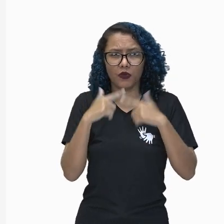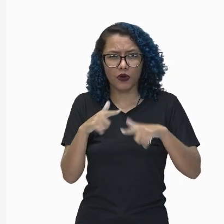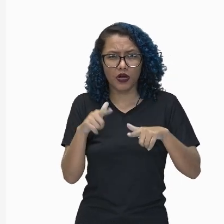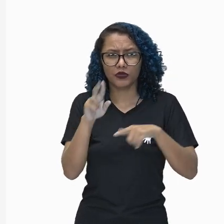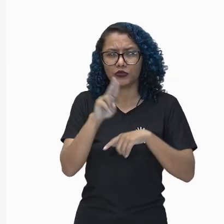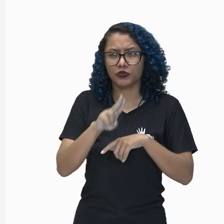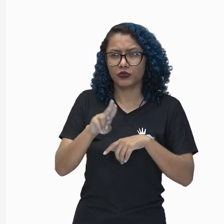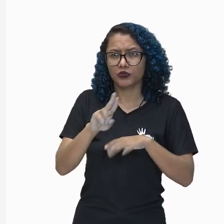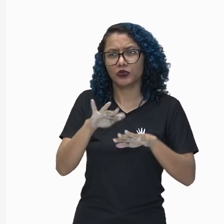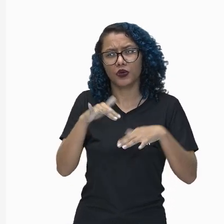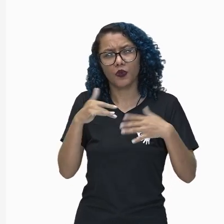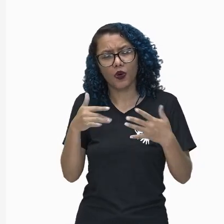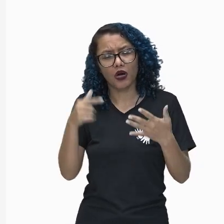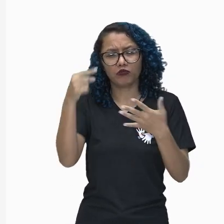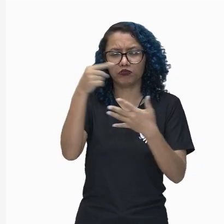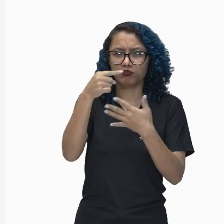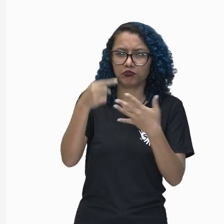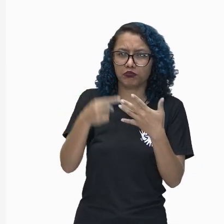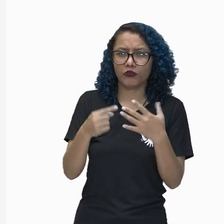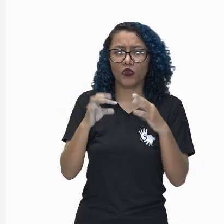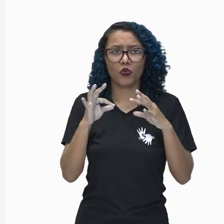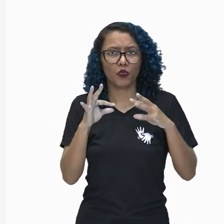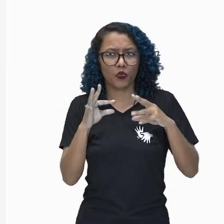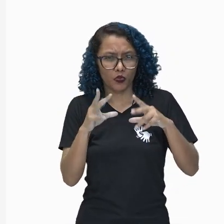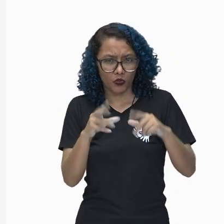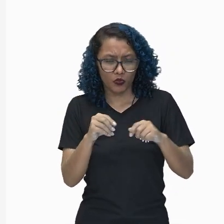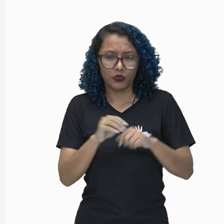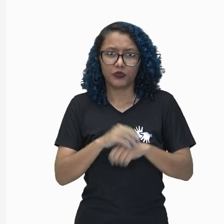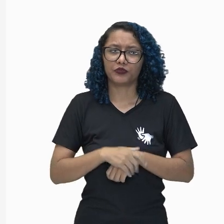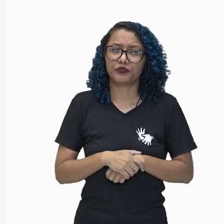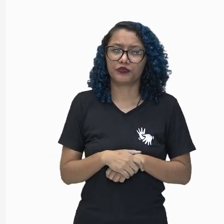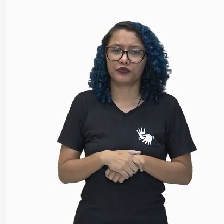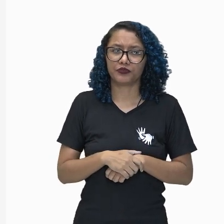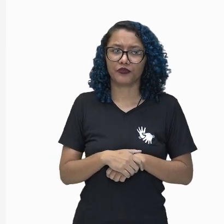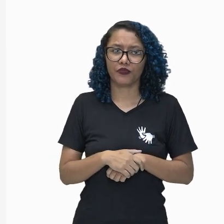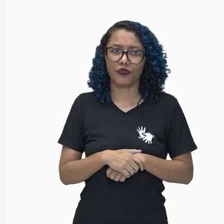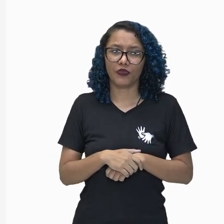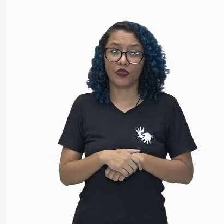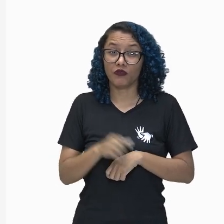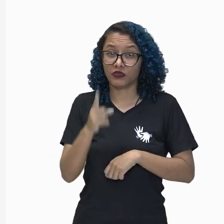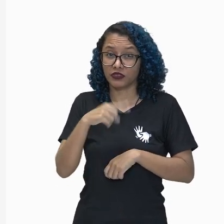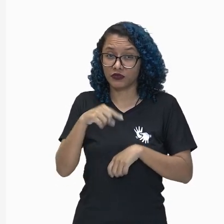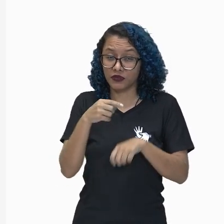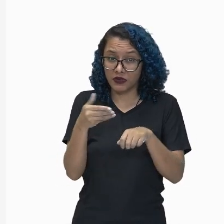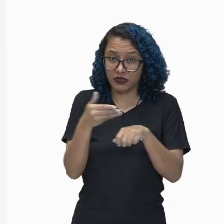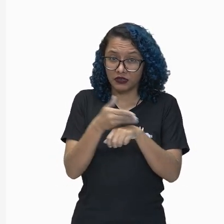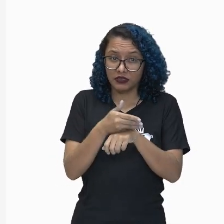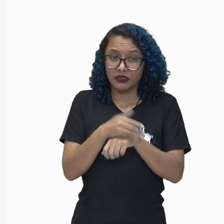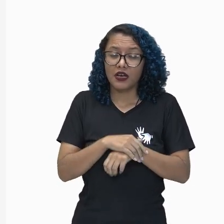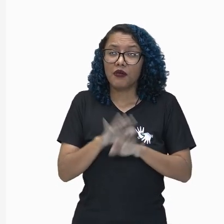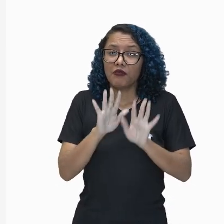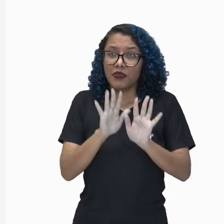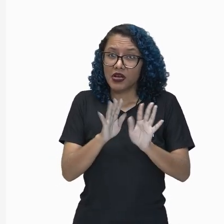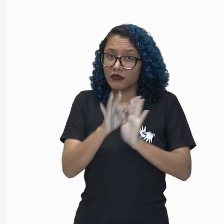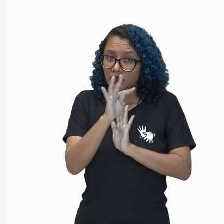Então você vai acessar, mas nós vamos ler aqui um pouco desse texto que chama-se